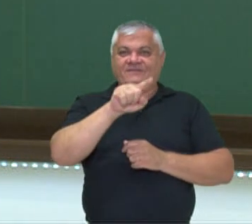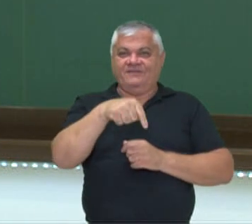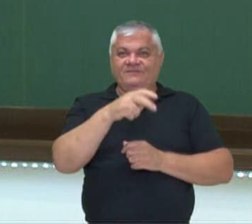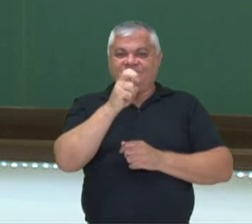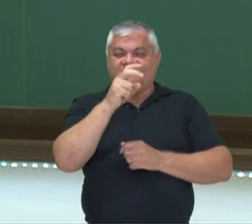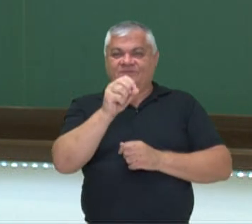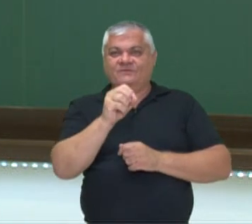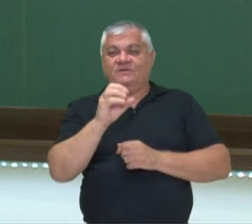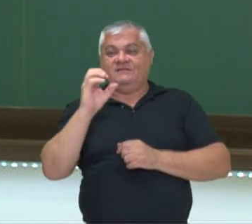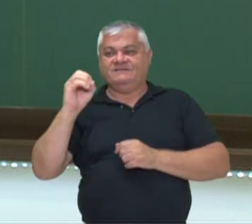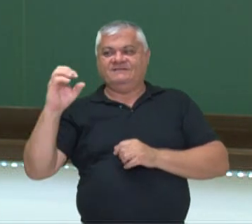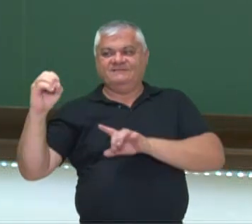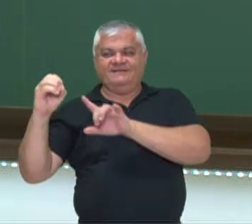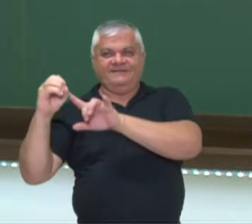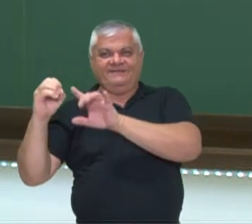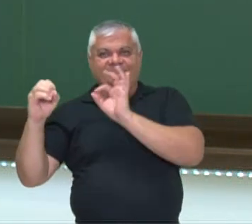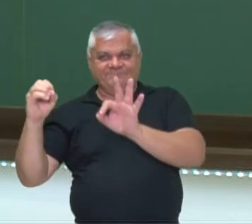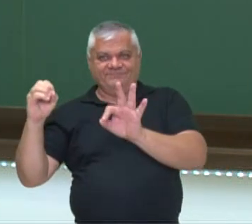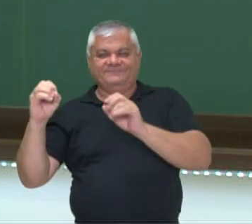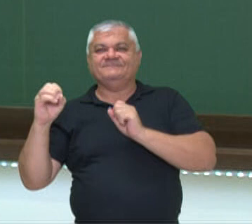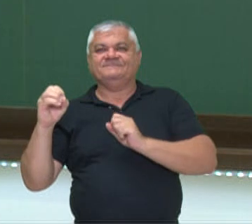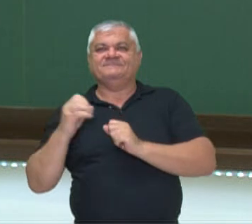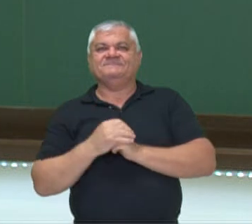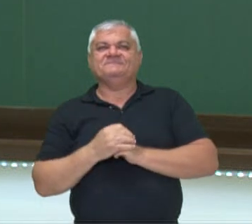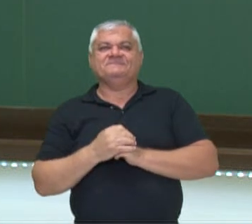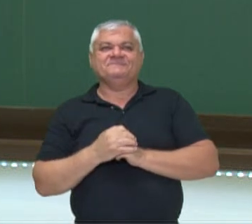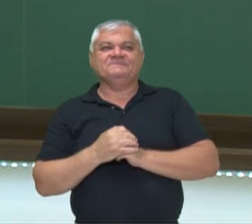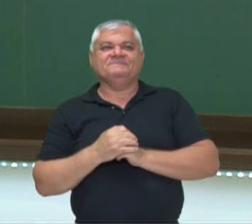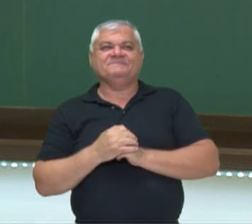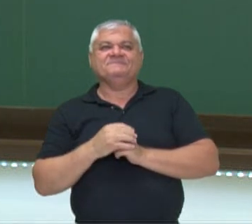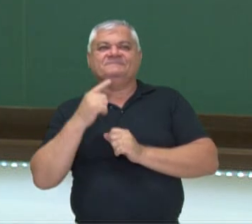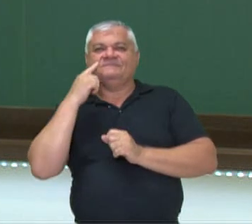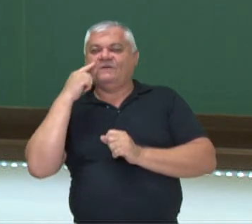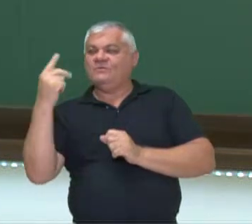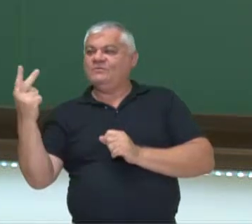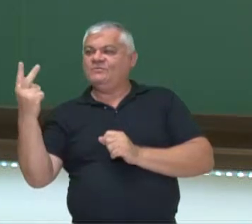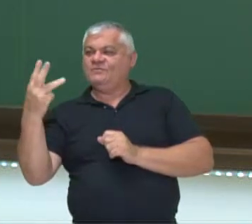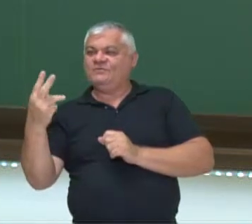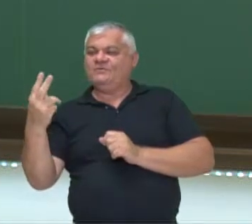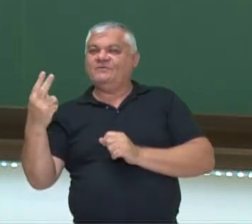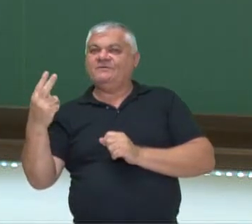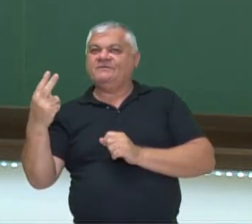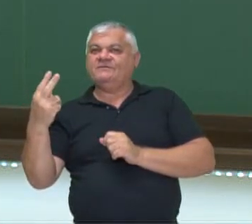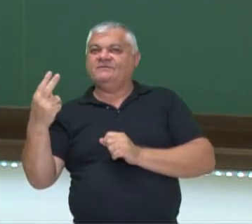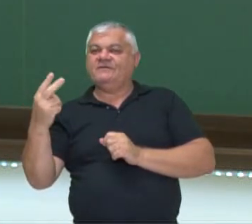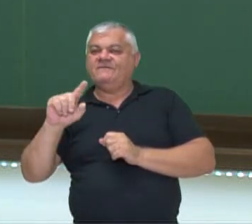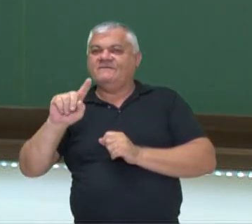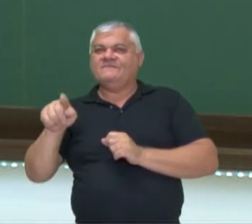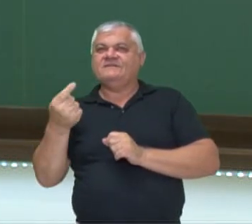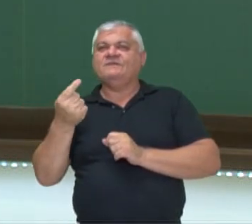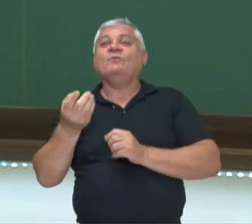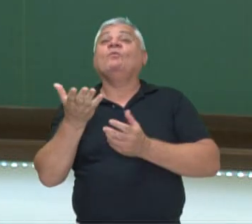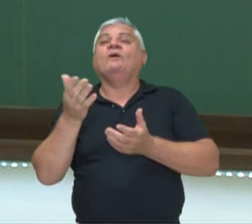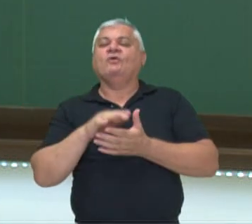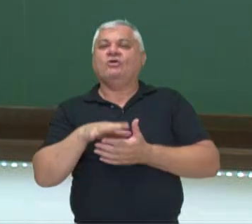final. Como eu tenho que contar duas casas depois da vírgula, uma casa, duas casas, com qual número eu fico?